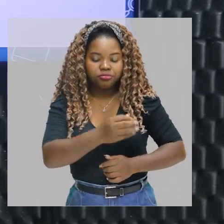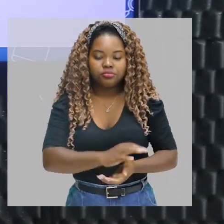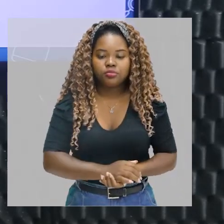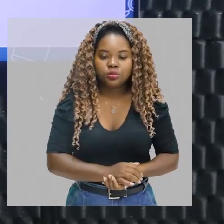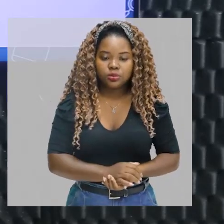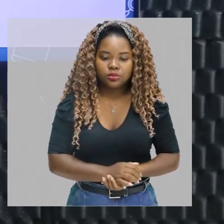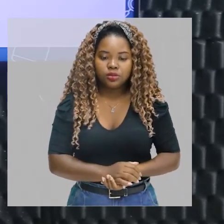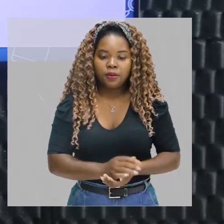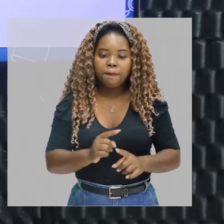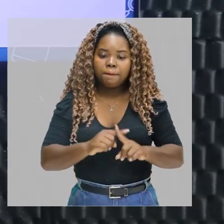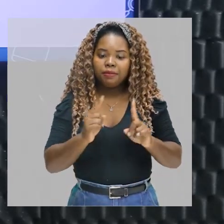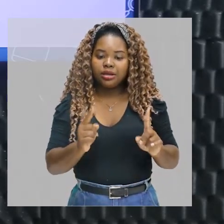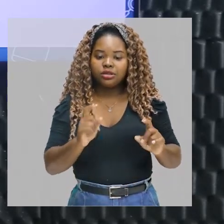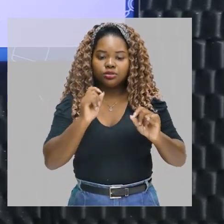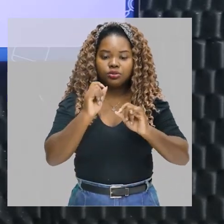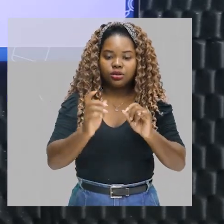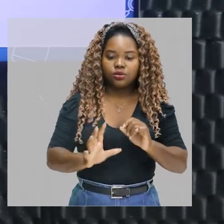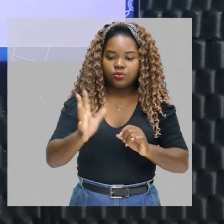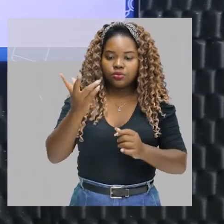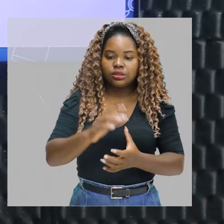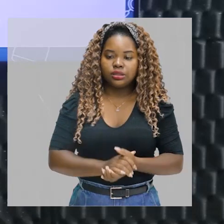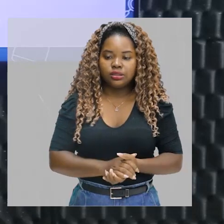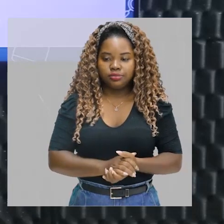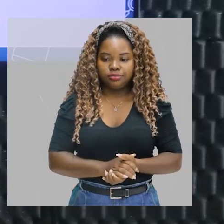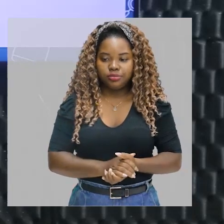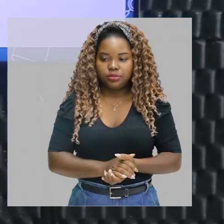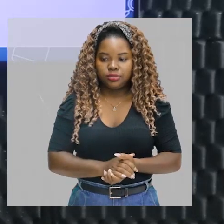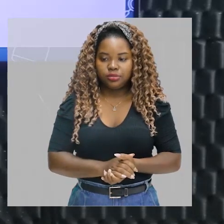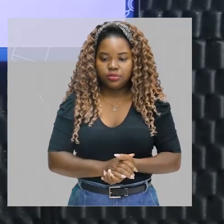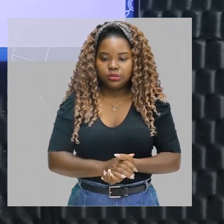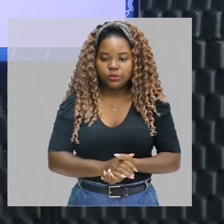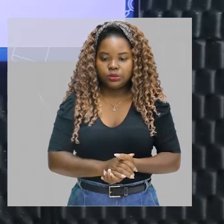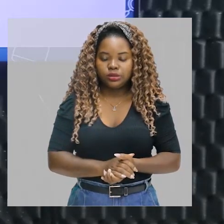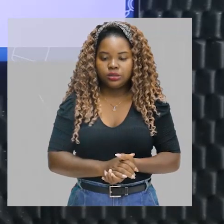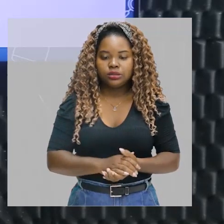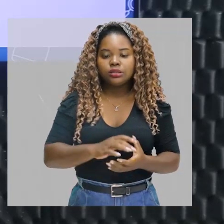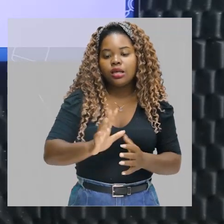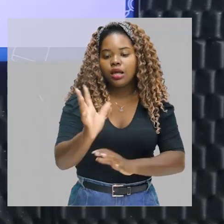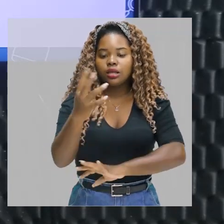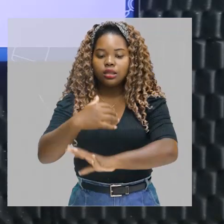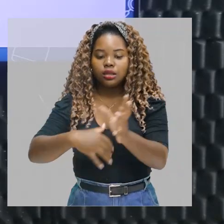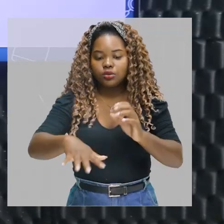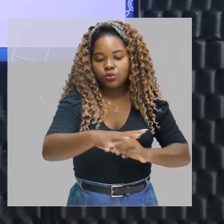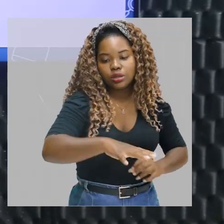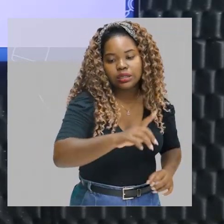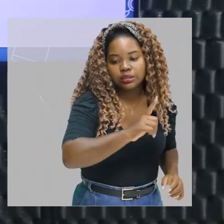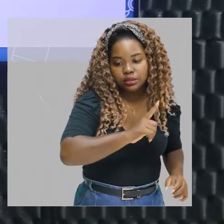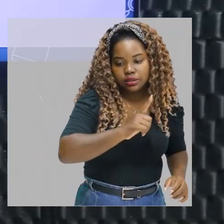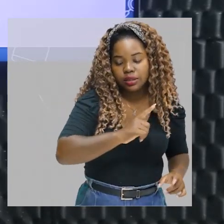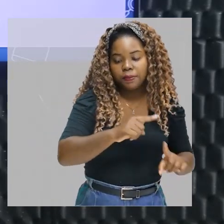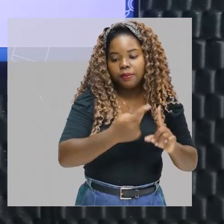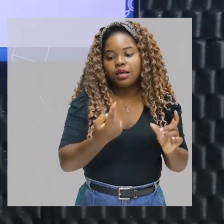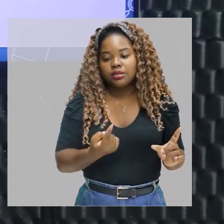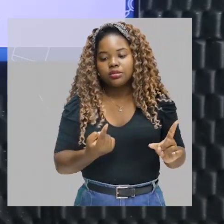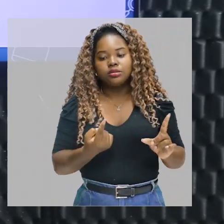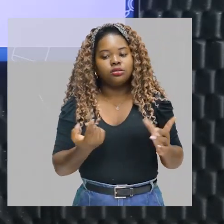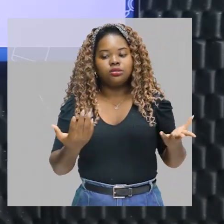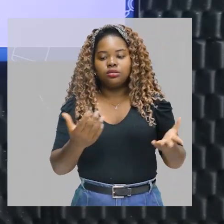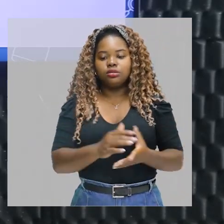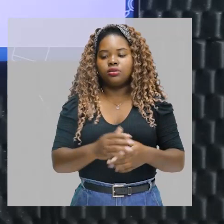que ela vive independente da nossa existência, né? O homem, né, a figura humana, o ser